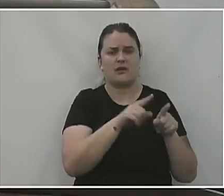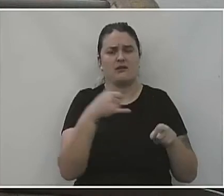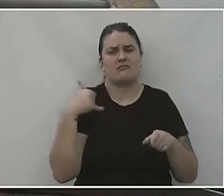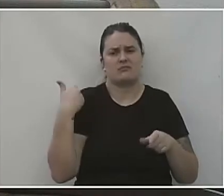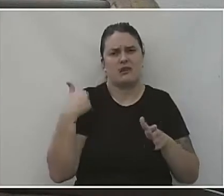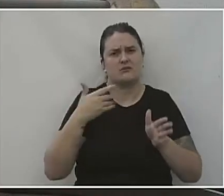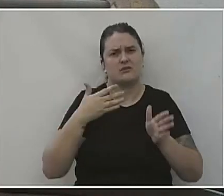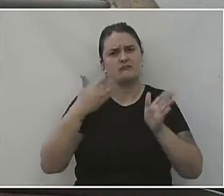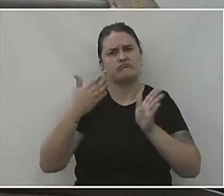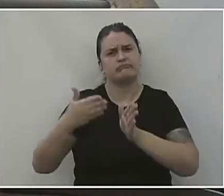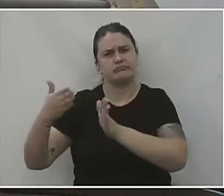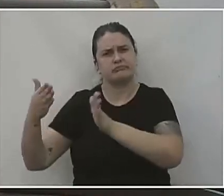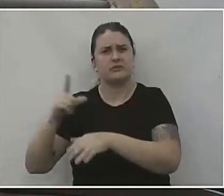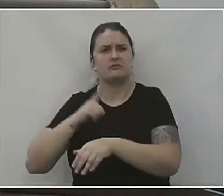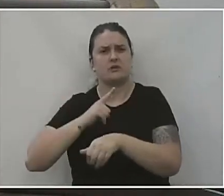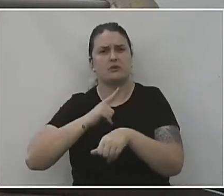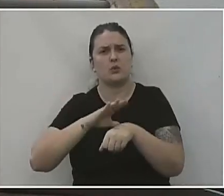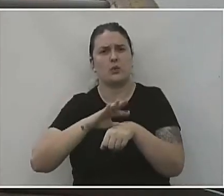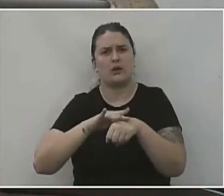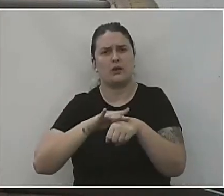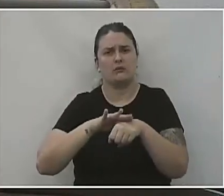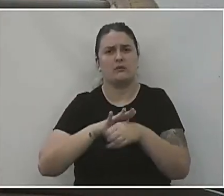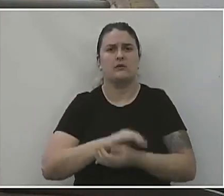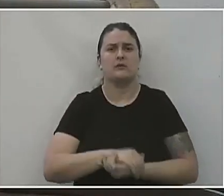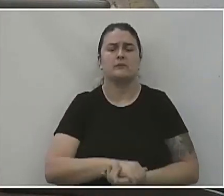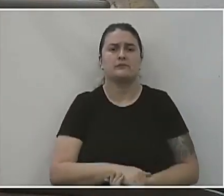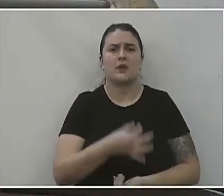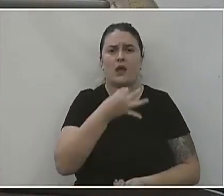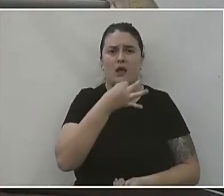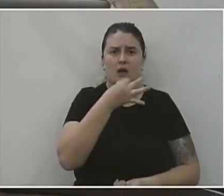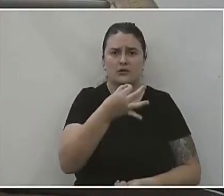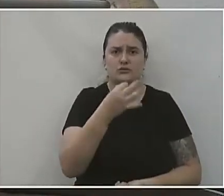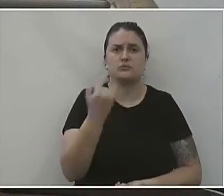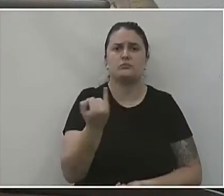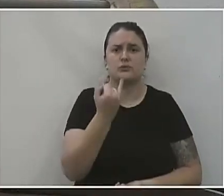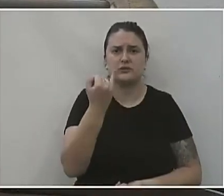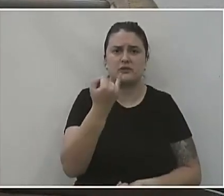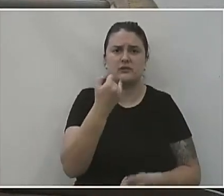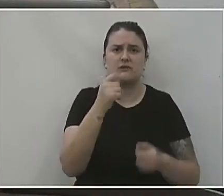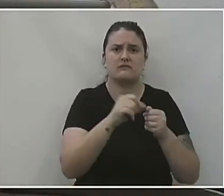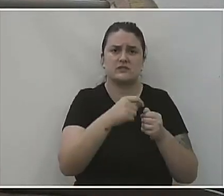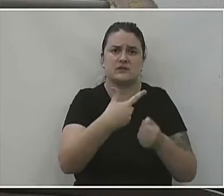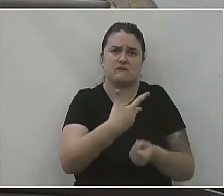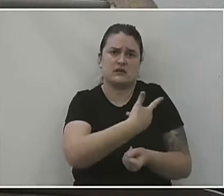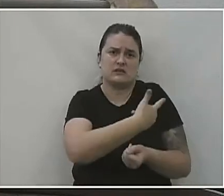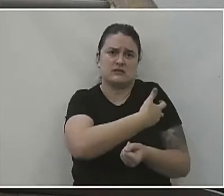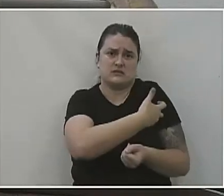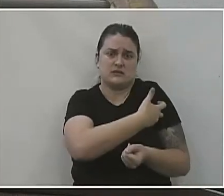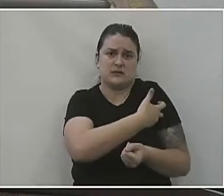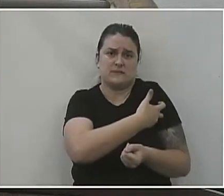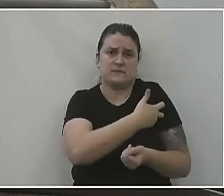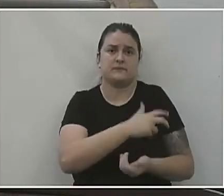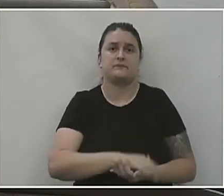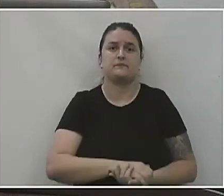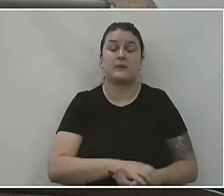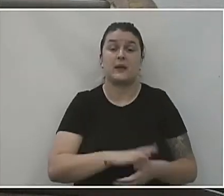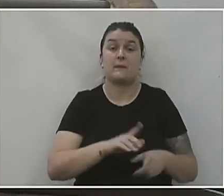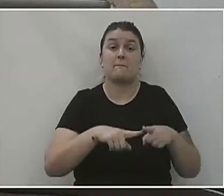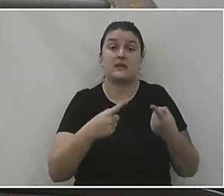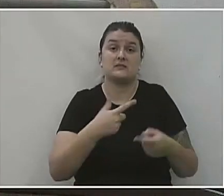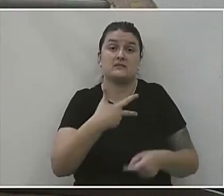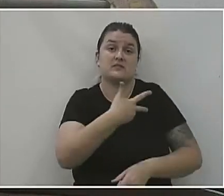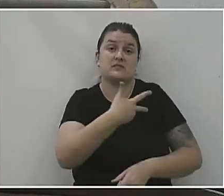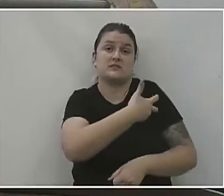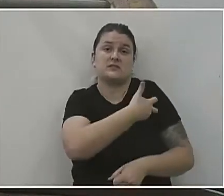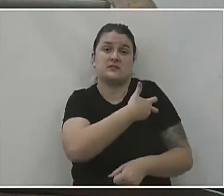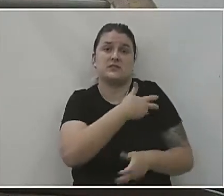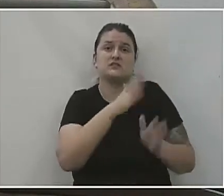faixas etárias existentes. Então, eu acho que seria muito importante essa vacinação, mas como eu disse também anteriormente, essa vacinação ela